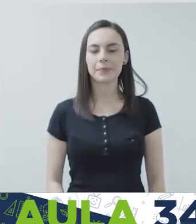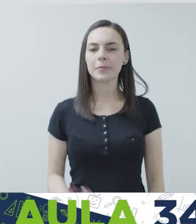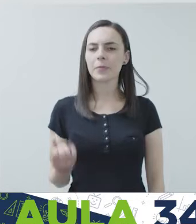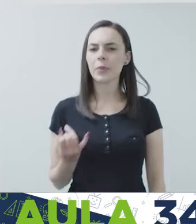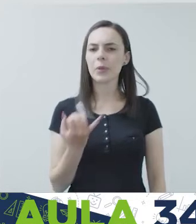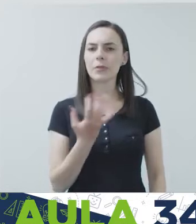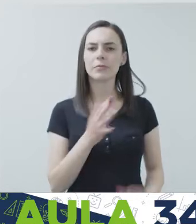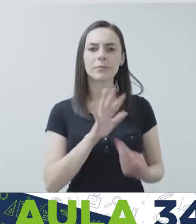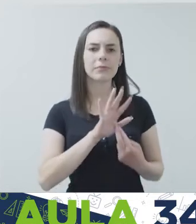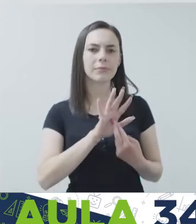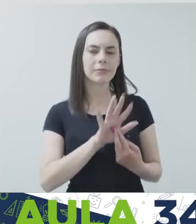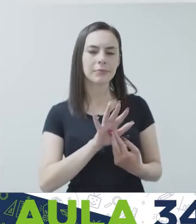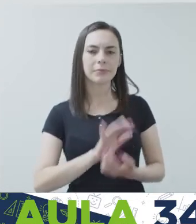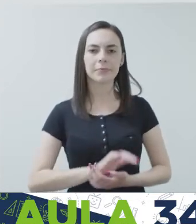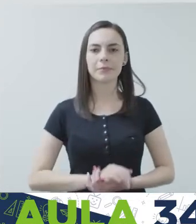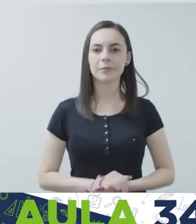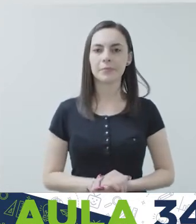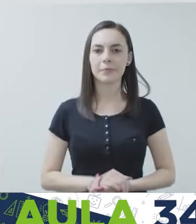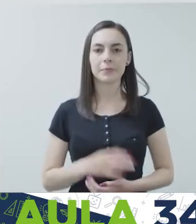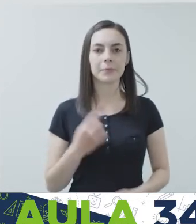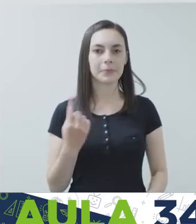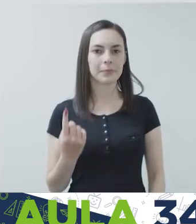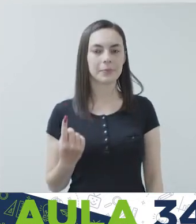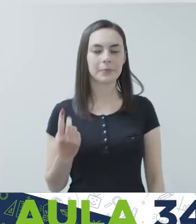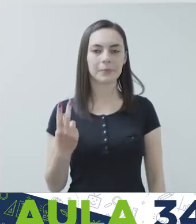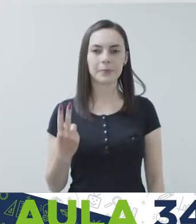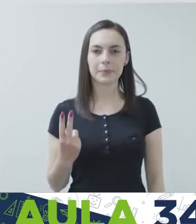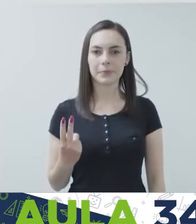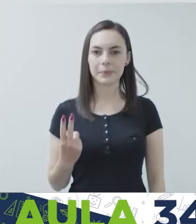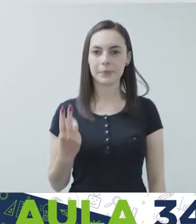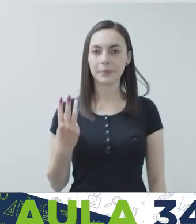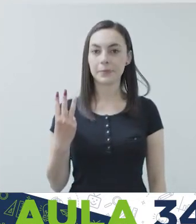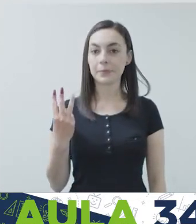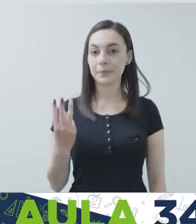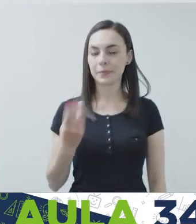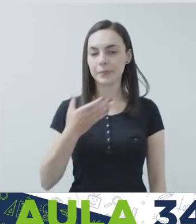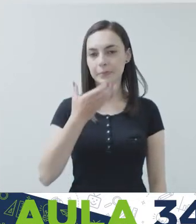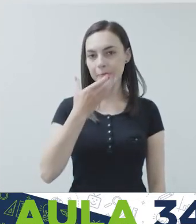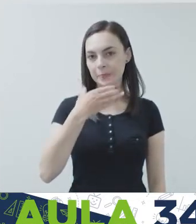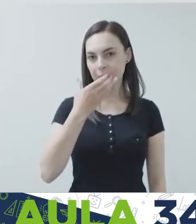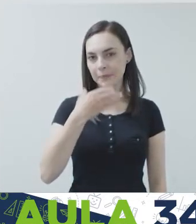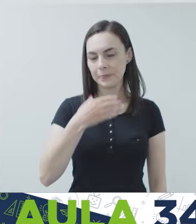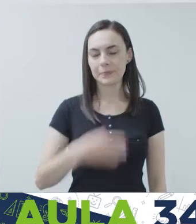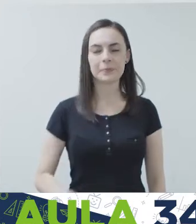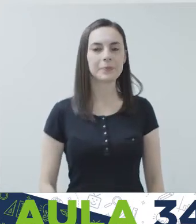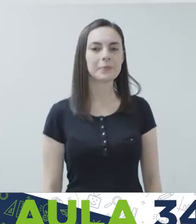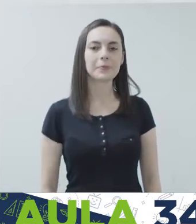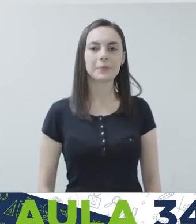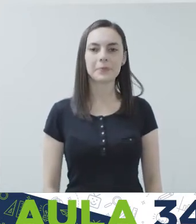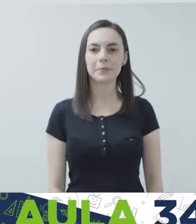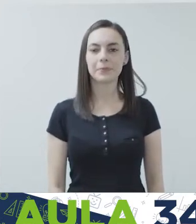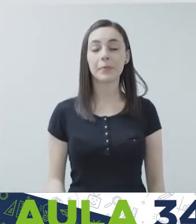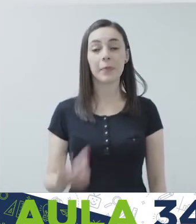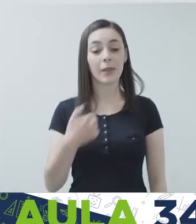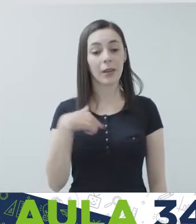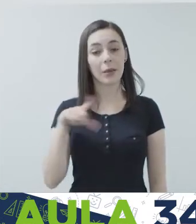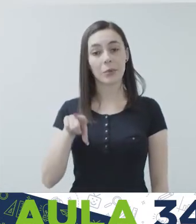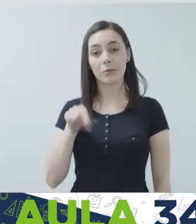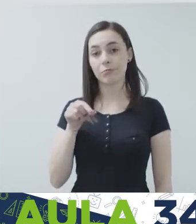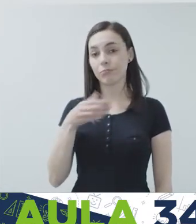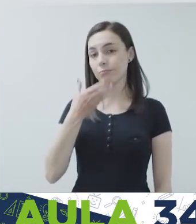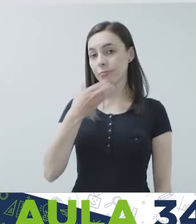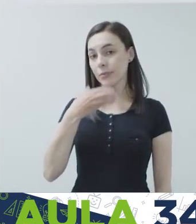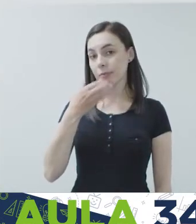quantidade que ele representa? Uma, duas, três maçãs. A professora Márcia escolheu as